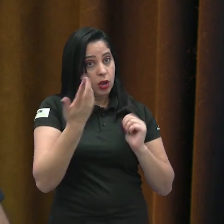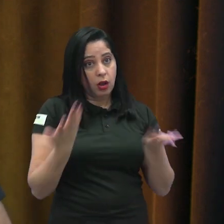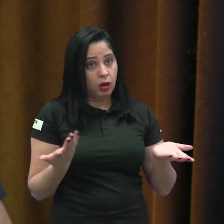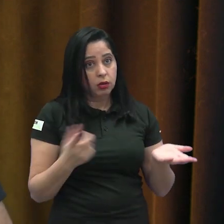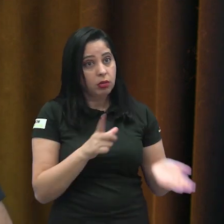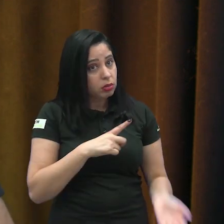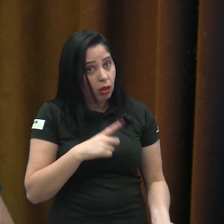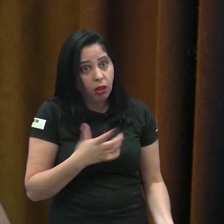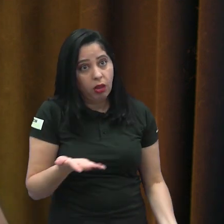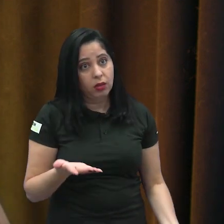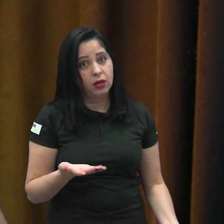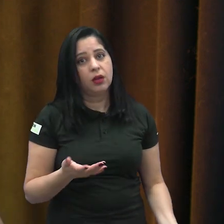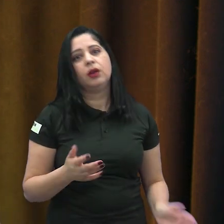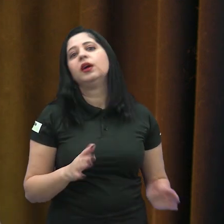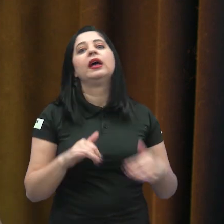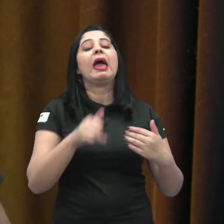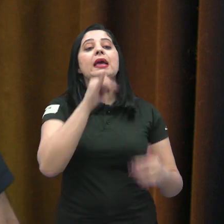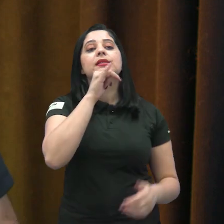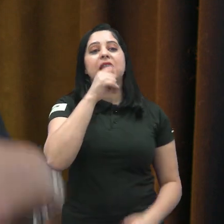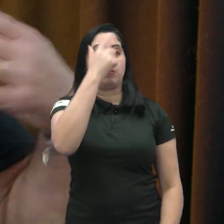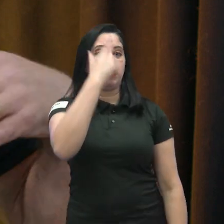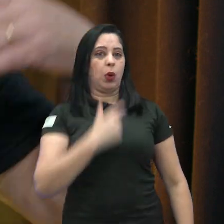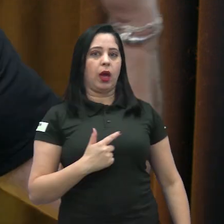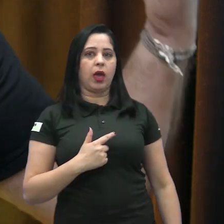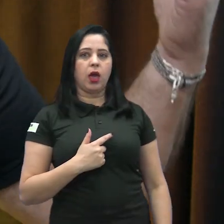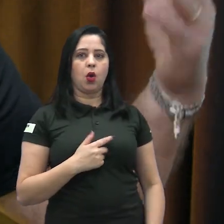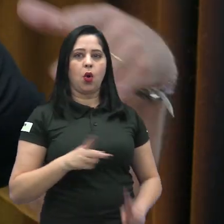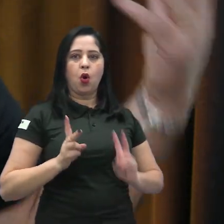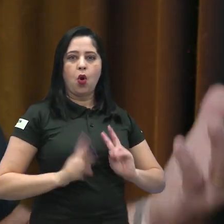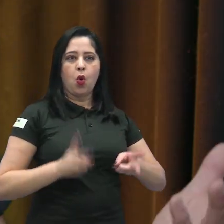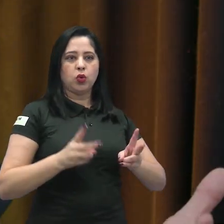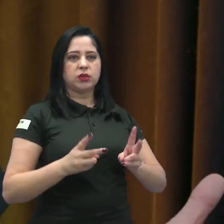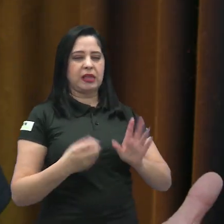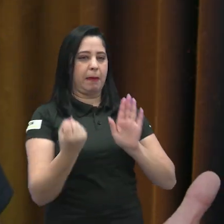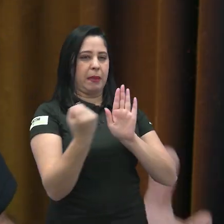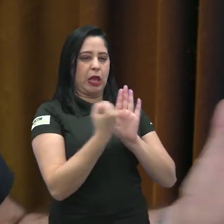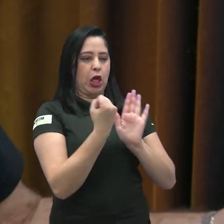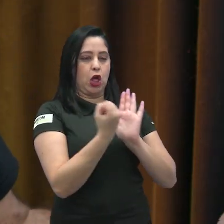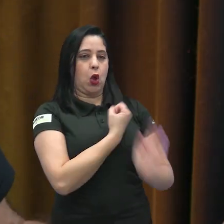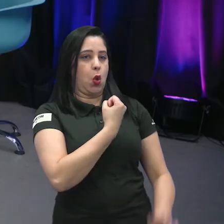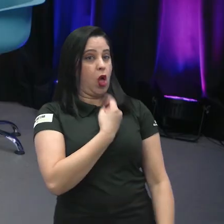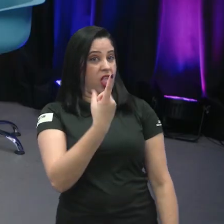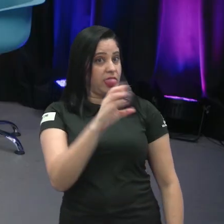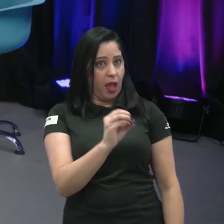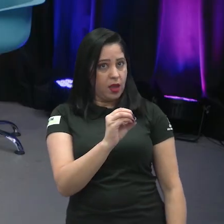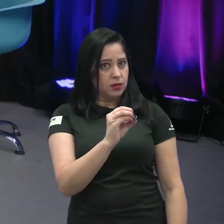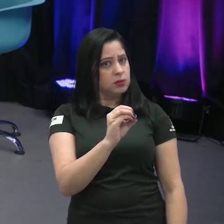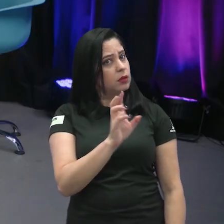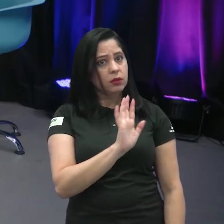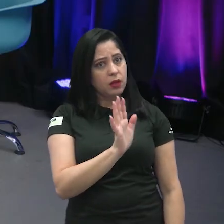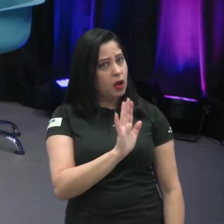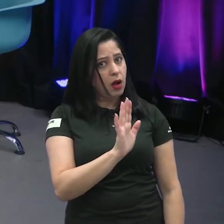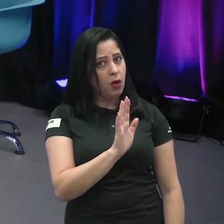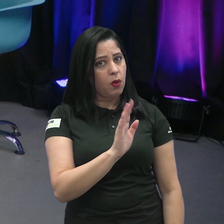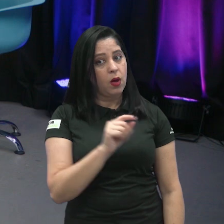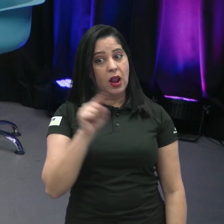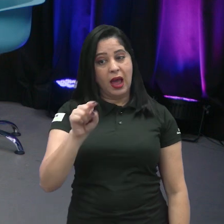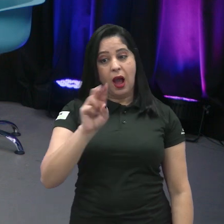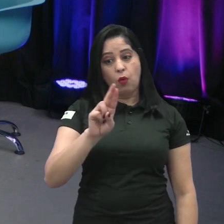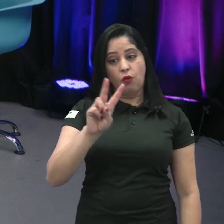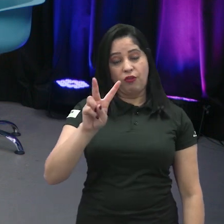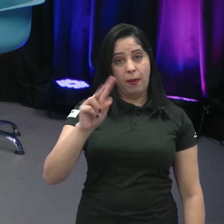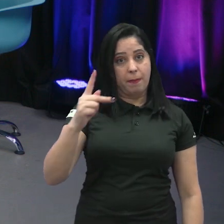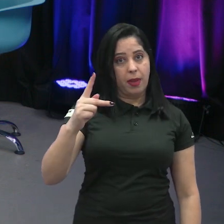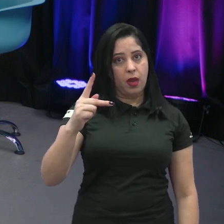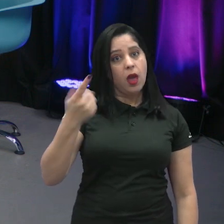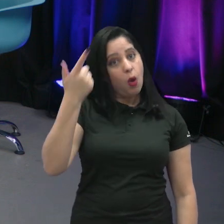pessoas. Então, eu acho, por exemplo, eu nunca fui o nota 10 quando eu fui aluno. Eu fui aluno da Univap. Mas